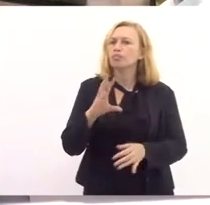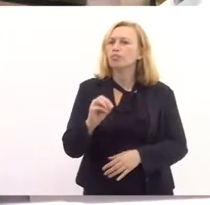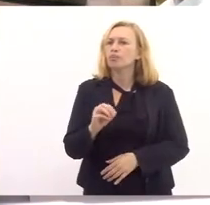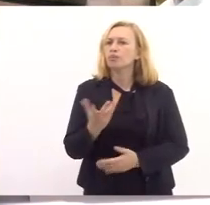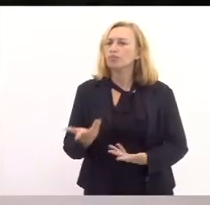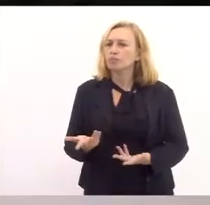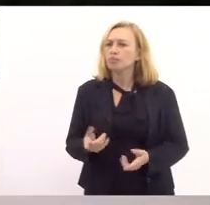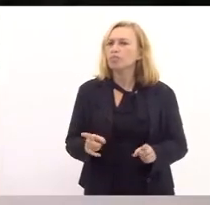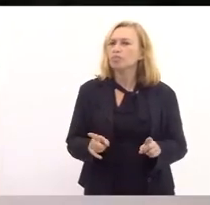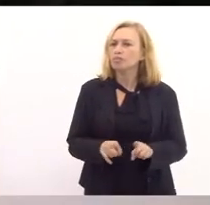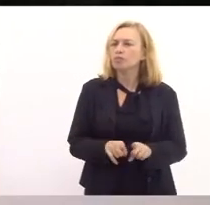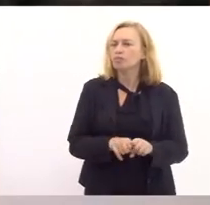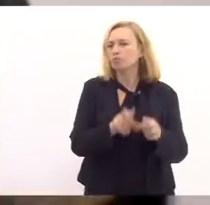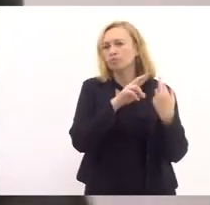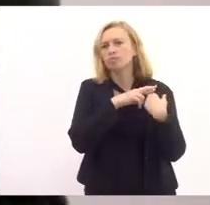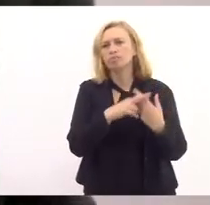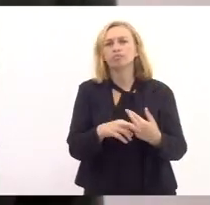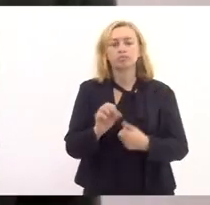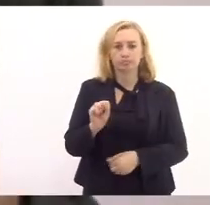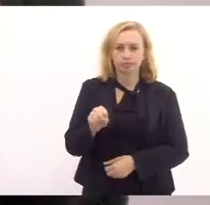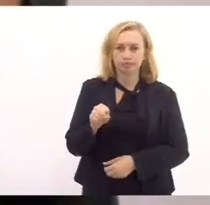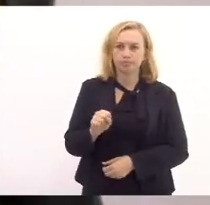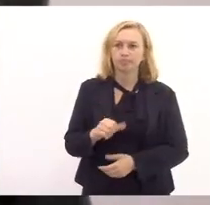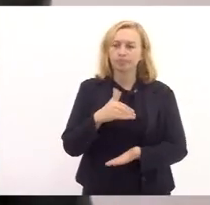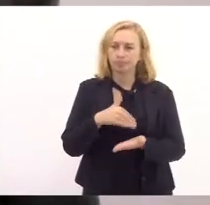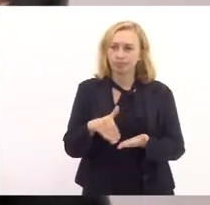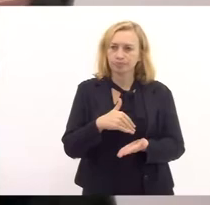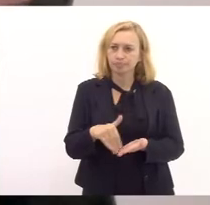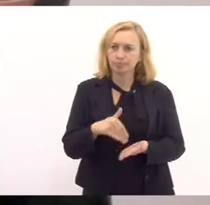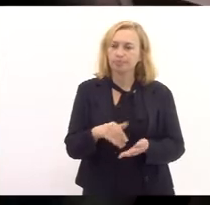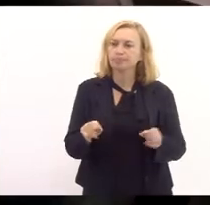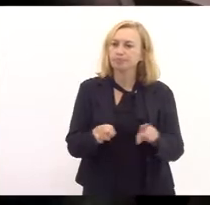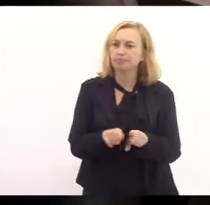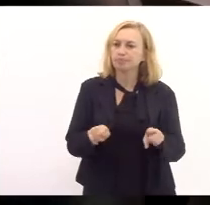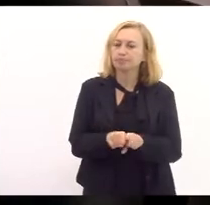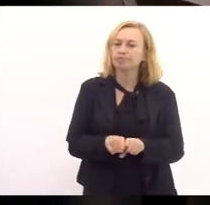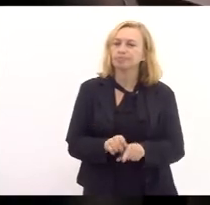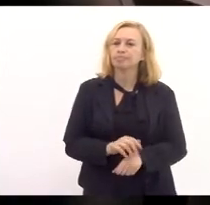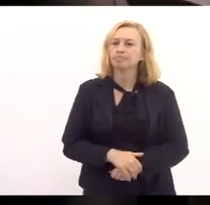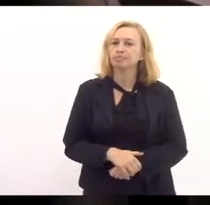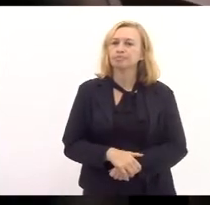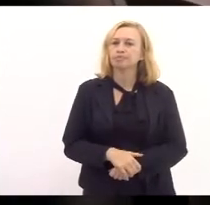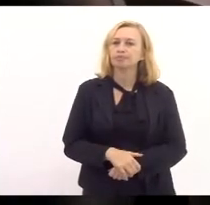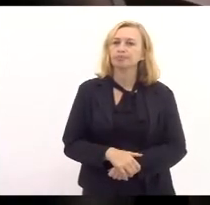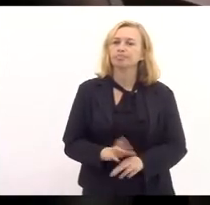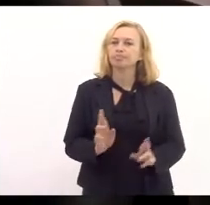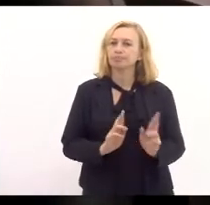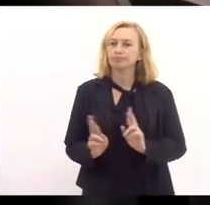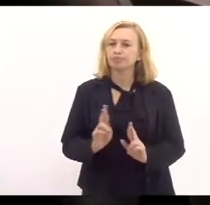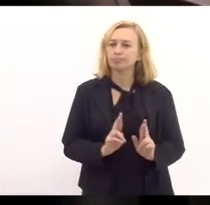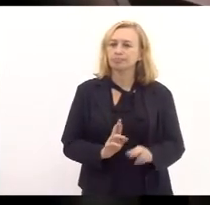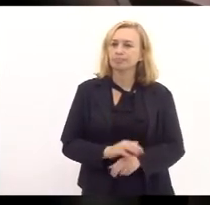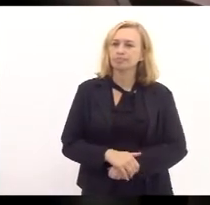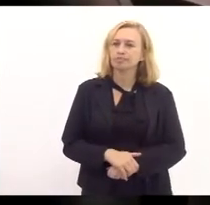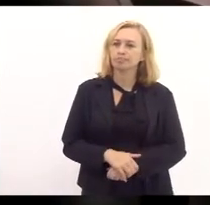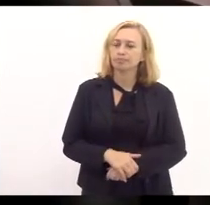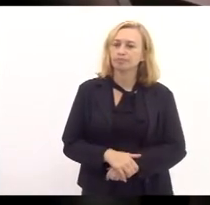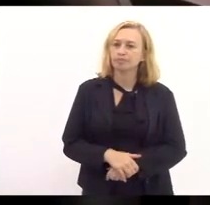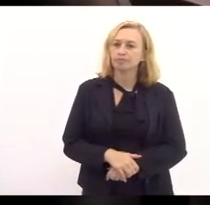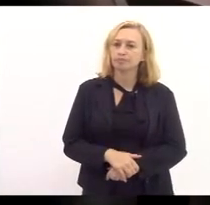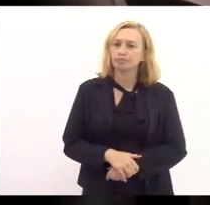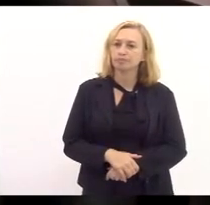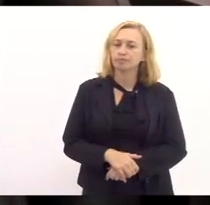Que também é responsável por Sim, isso. A secretaria também nesse aspecto, em relação, já em levantamento